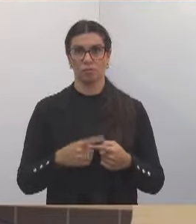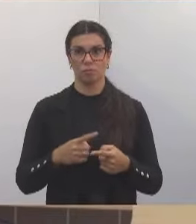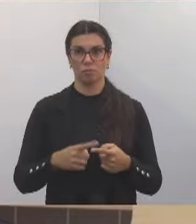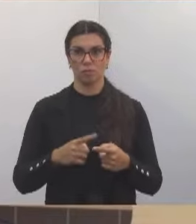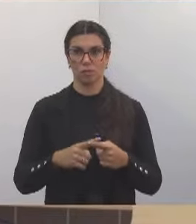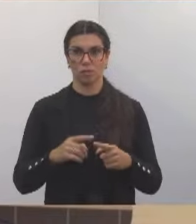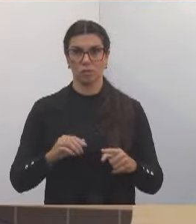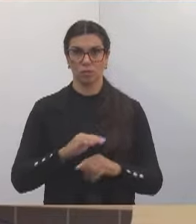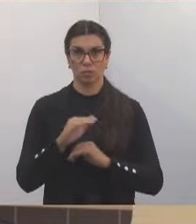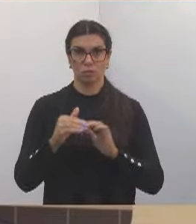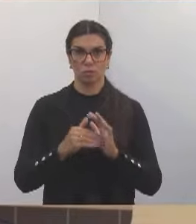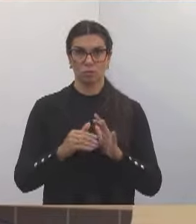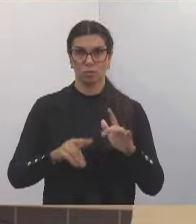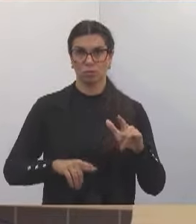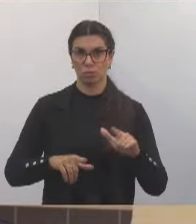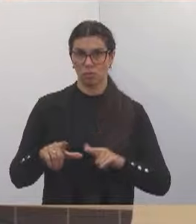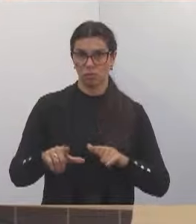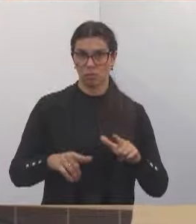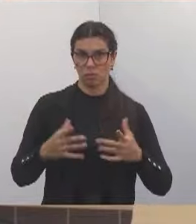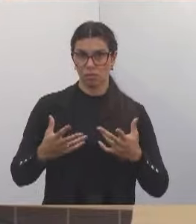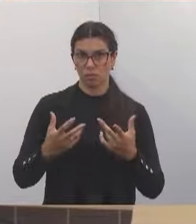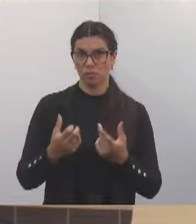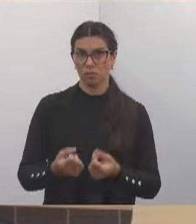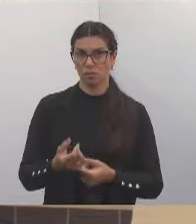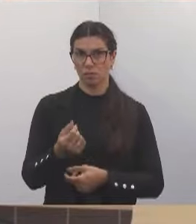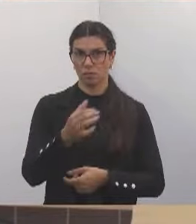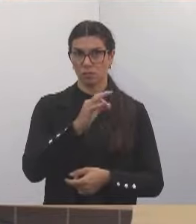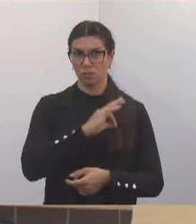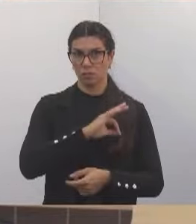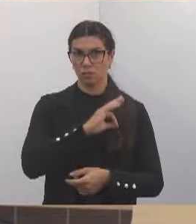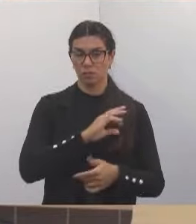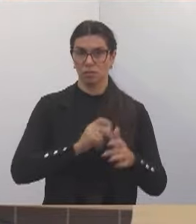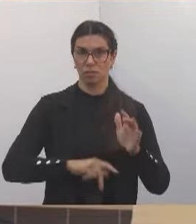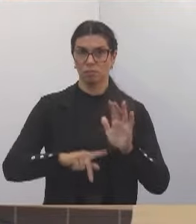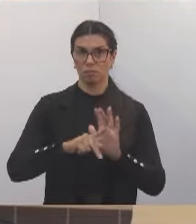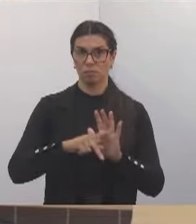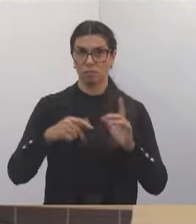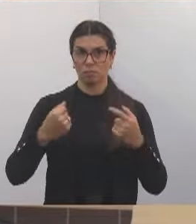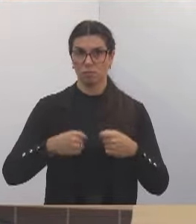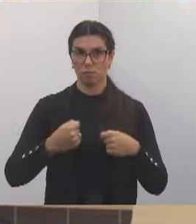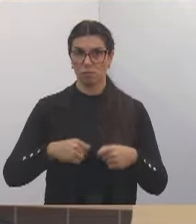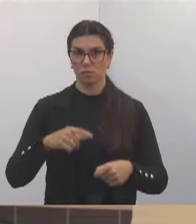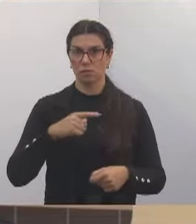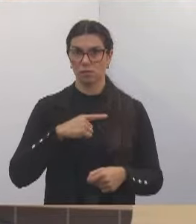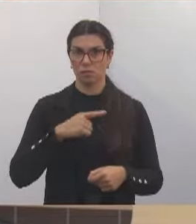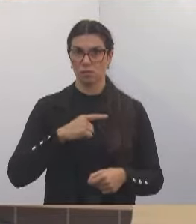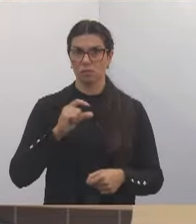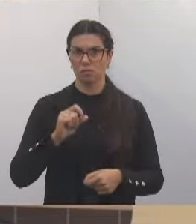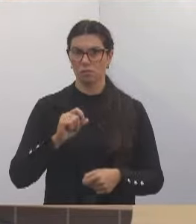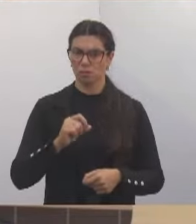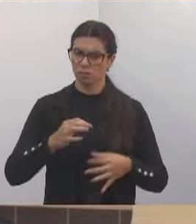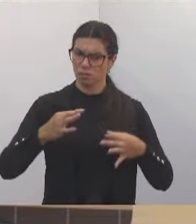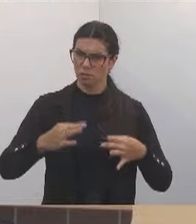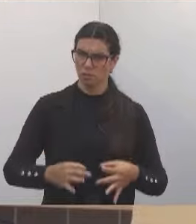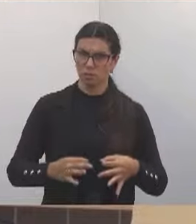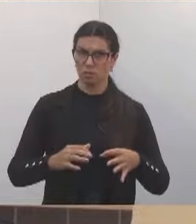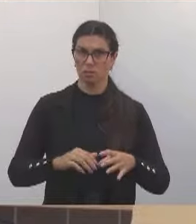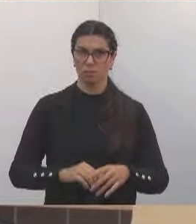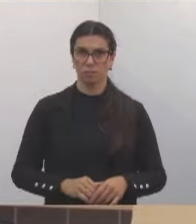todo trabalhador que recebe o seu salário, ele precisa de ter o seu salário na